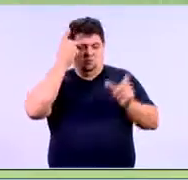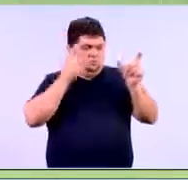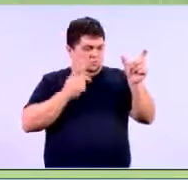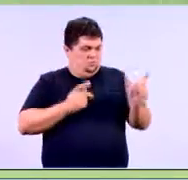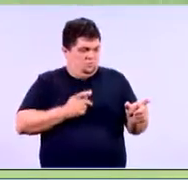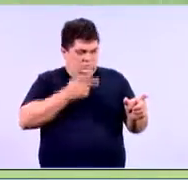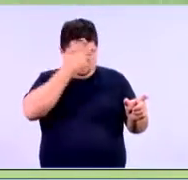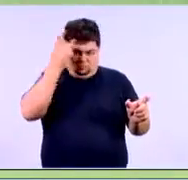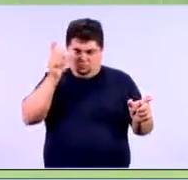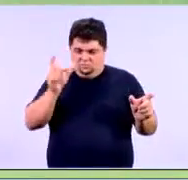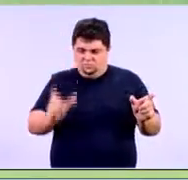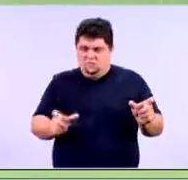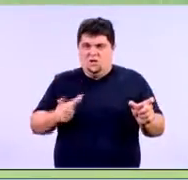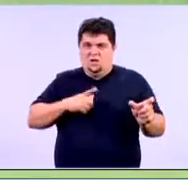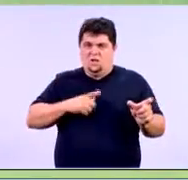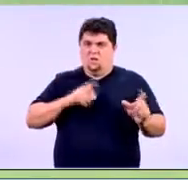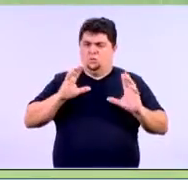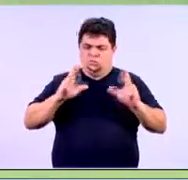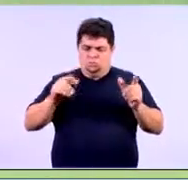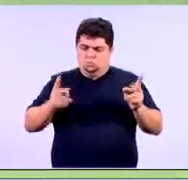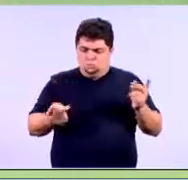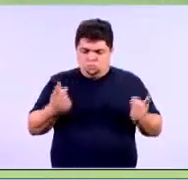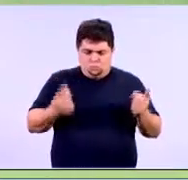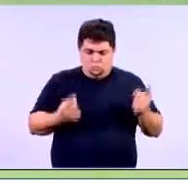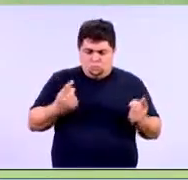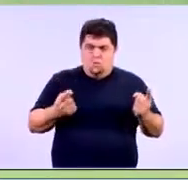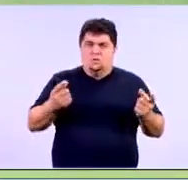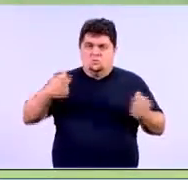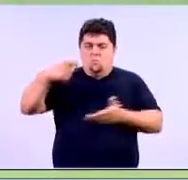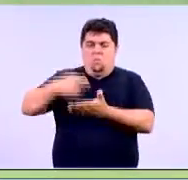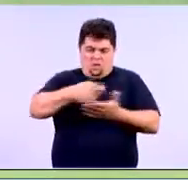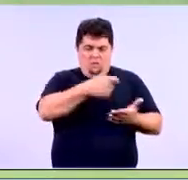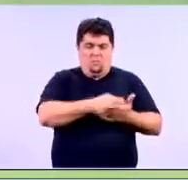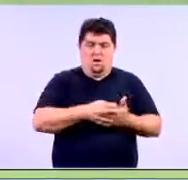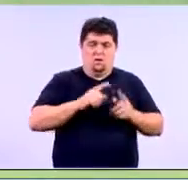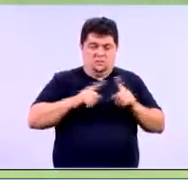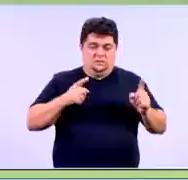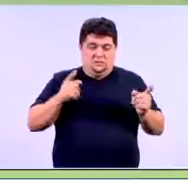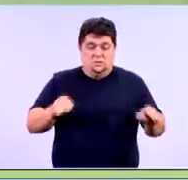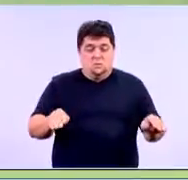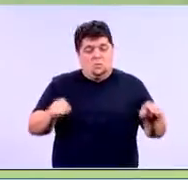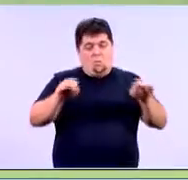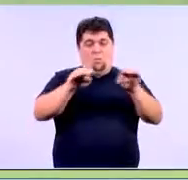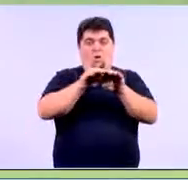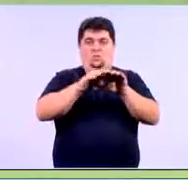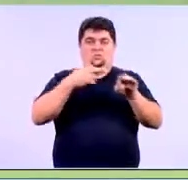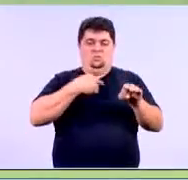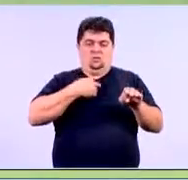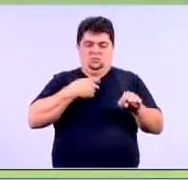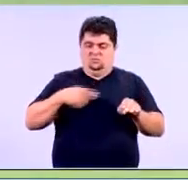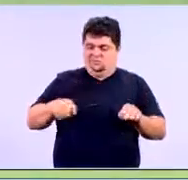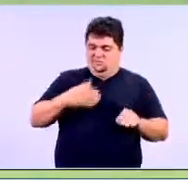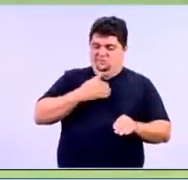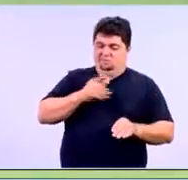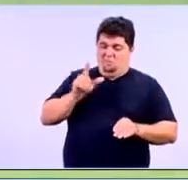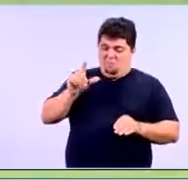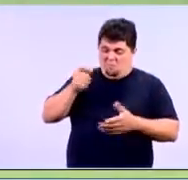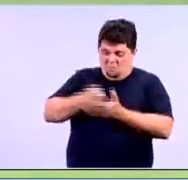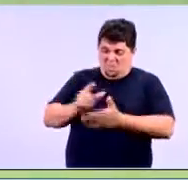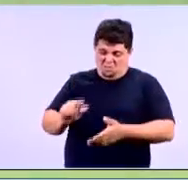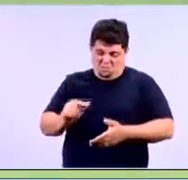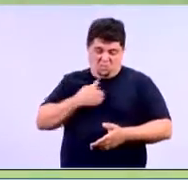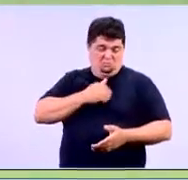entre contribuintes que se encontram em situação equivalente, ou seja, em situação igual. Proibida